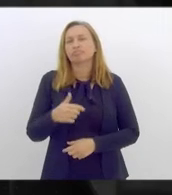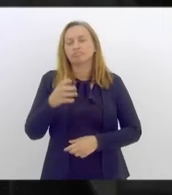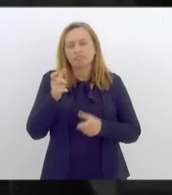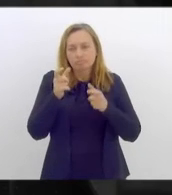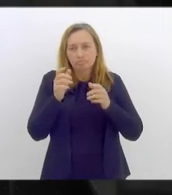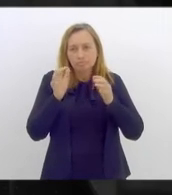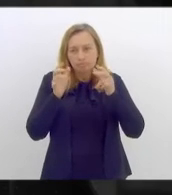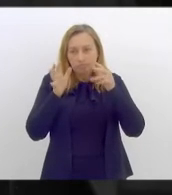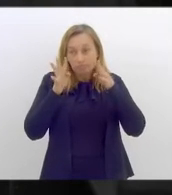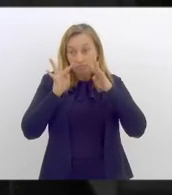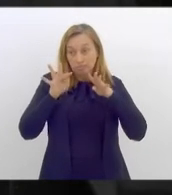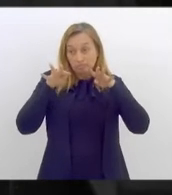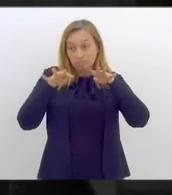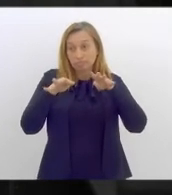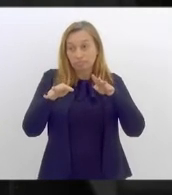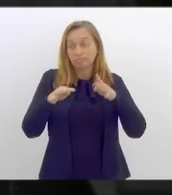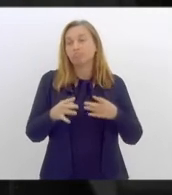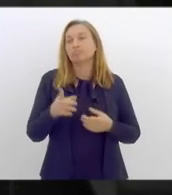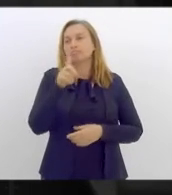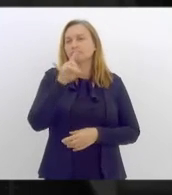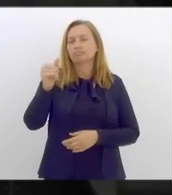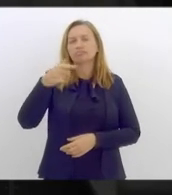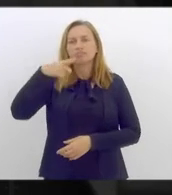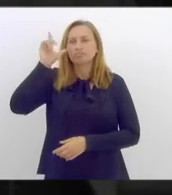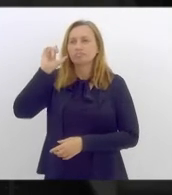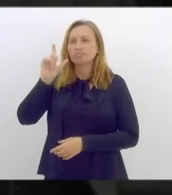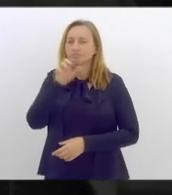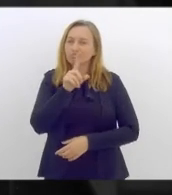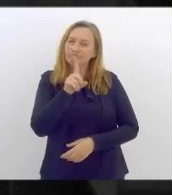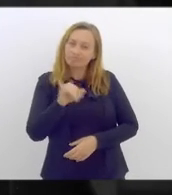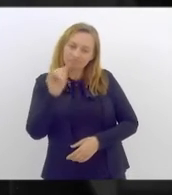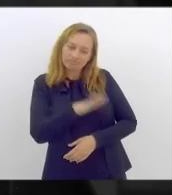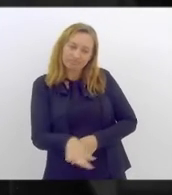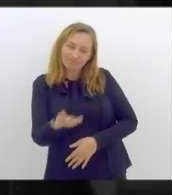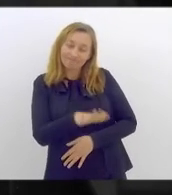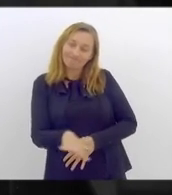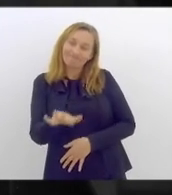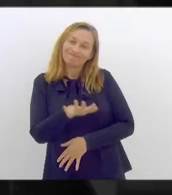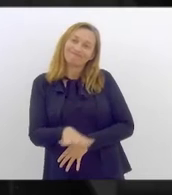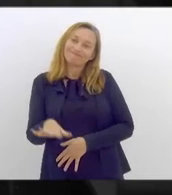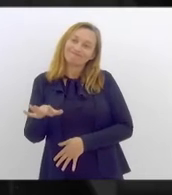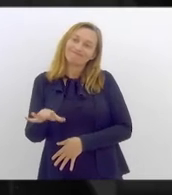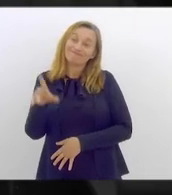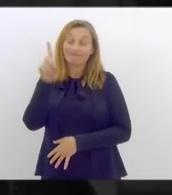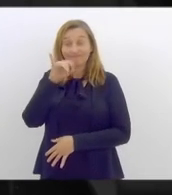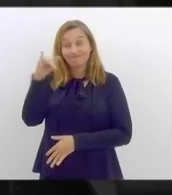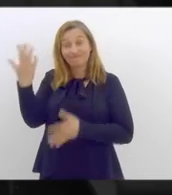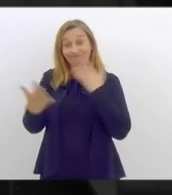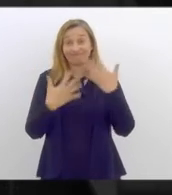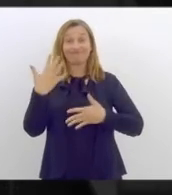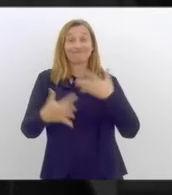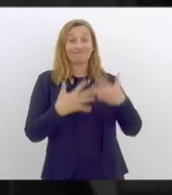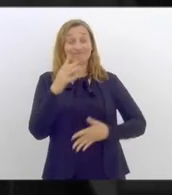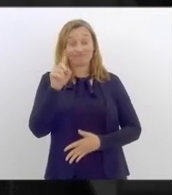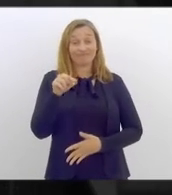chamou a atenção que na data de ontem dia da criança não é portanto um dia de muita alegria não é um dia